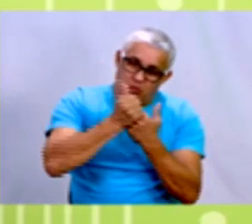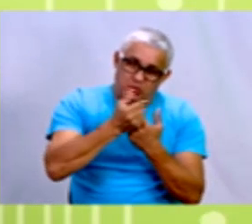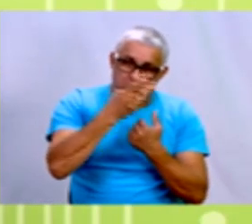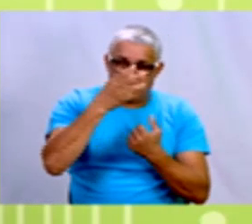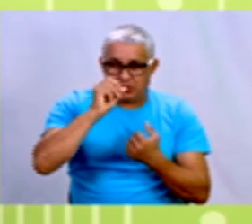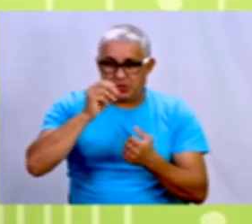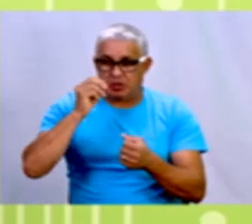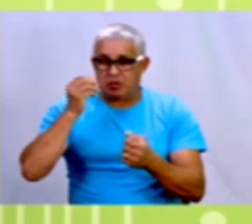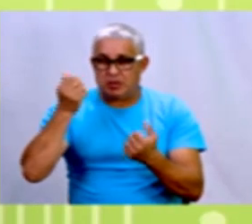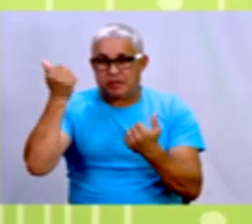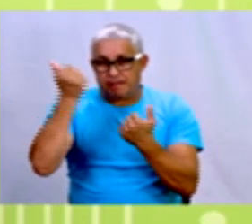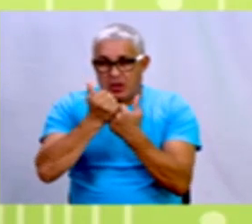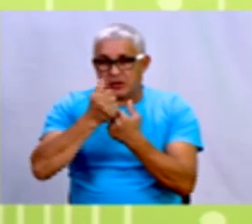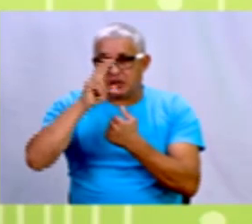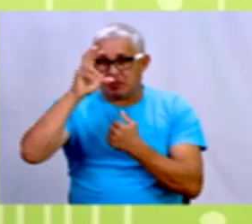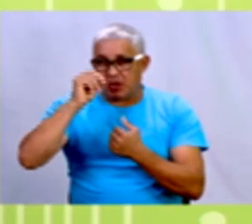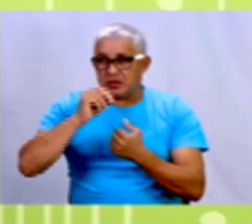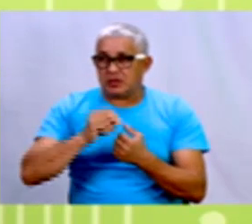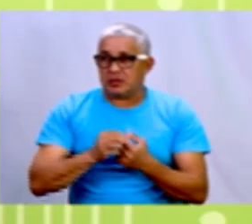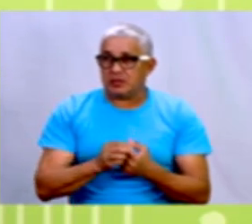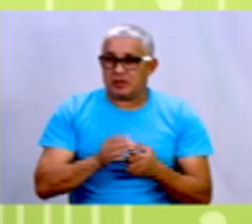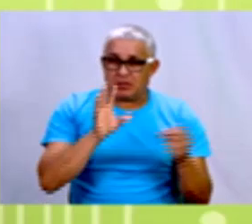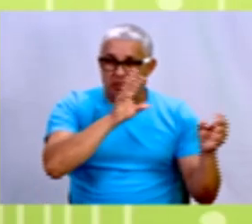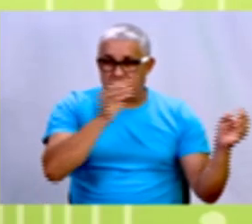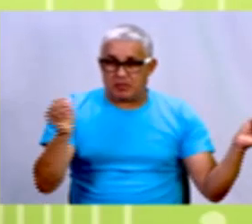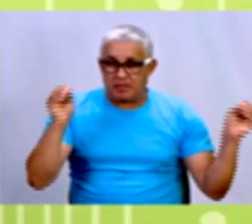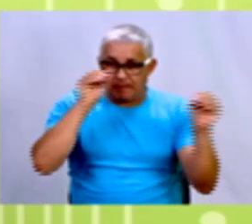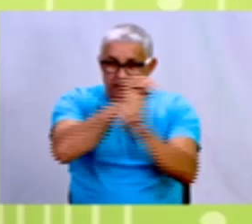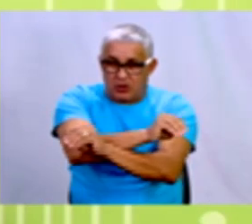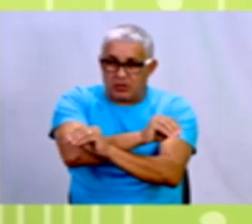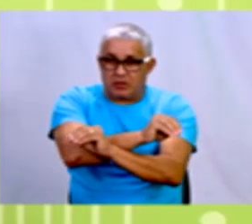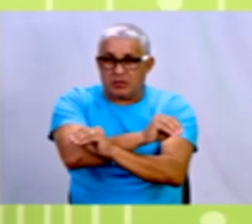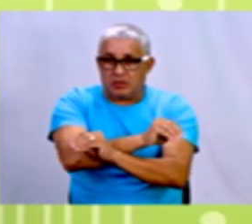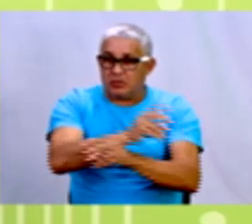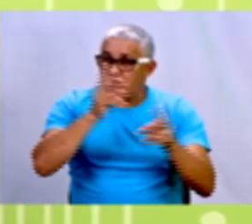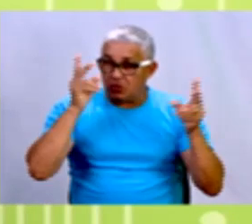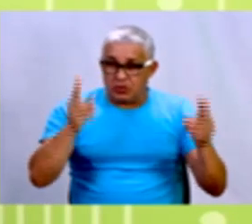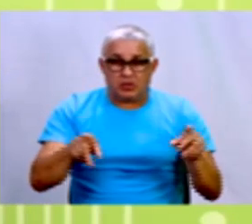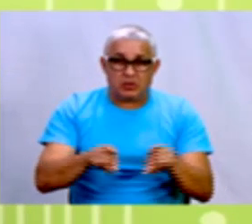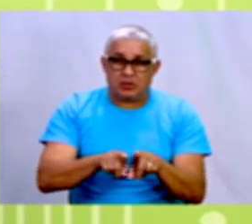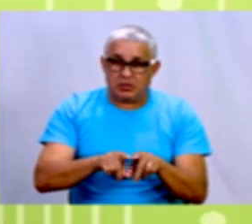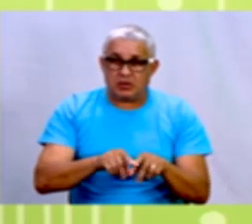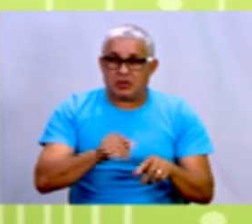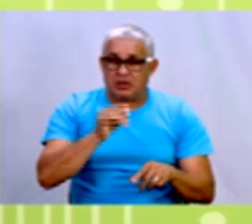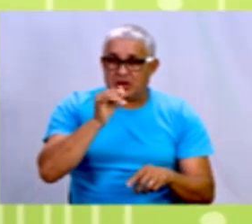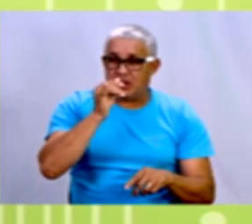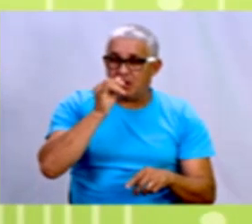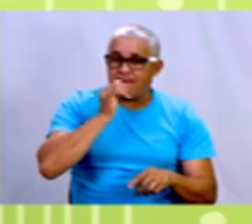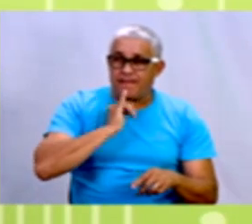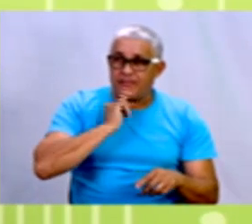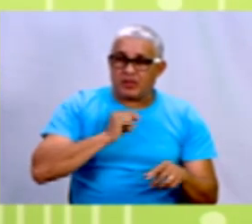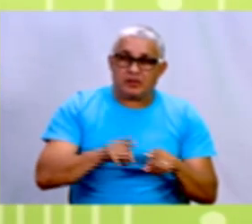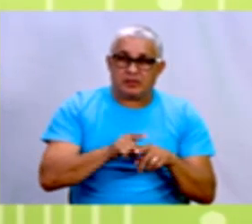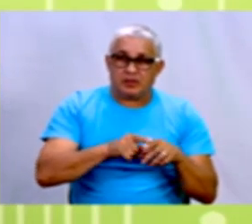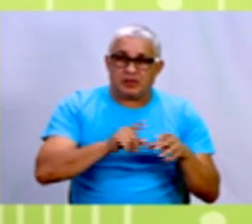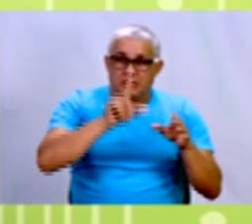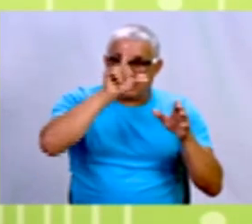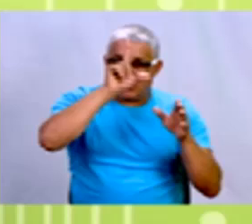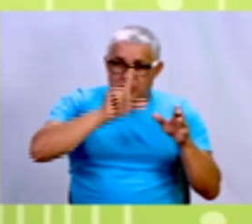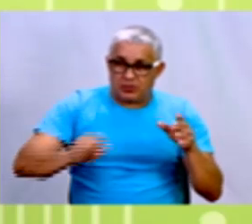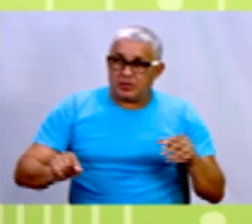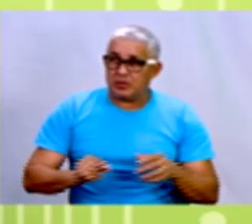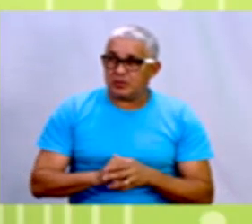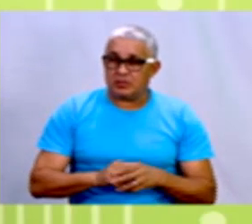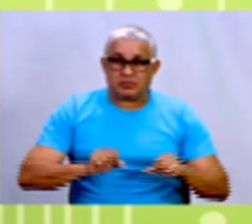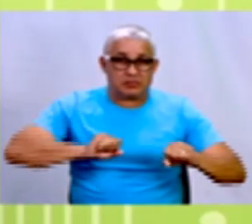50. Igual o exemplo que a gente fez na aula de hoje, tá? A gente vai amortizando e a gente vai deduzindo, tá? Para que fique bem claro